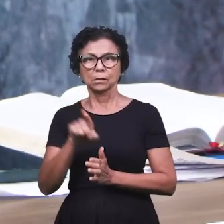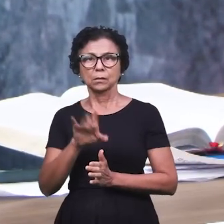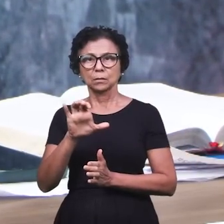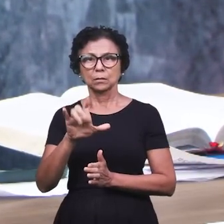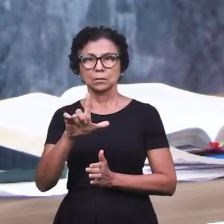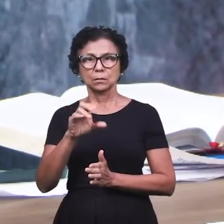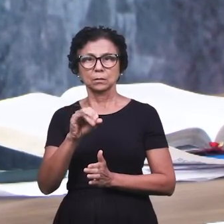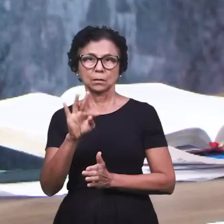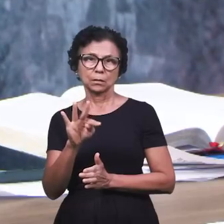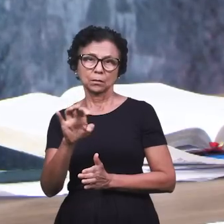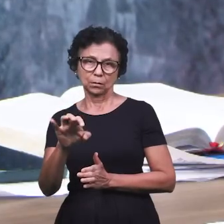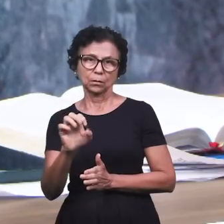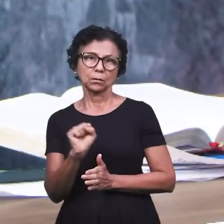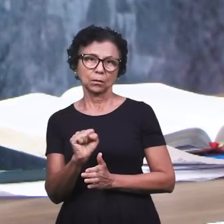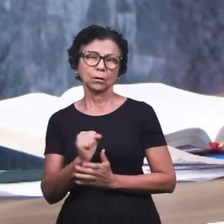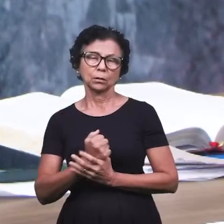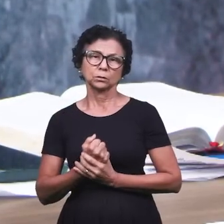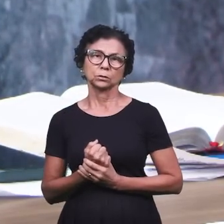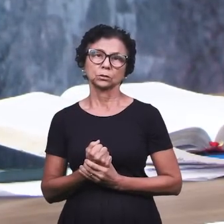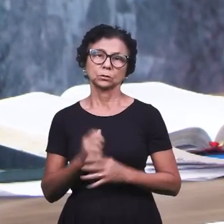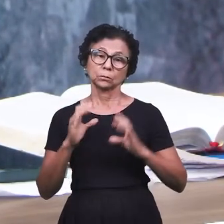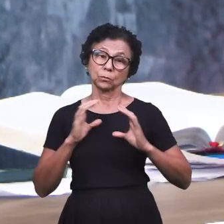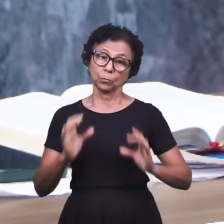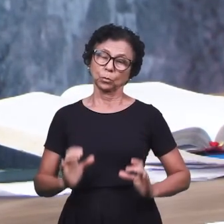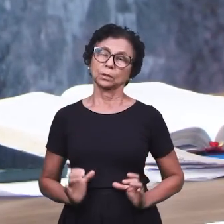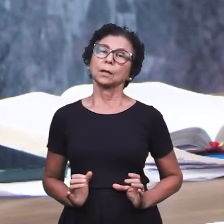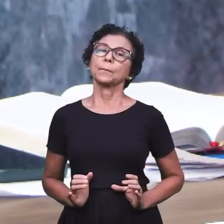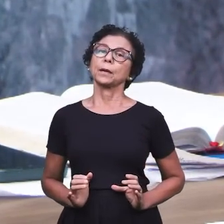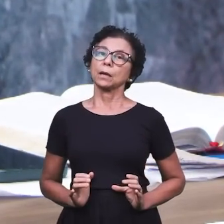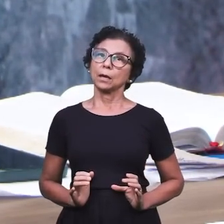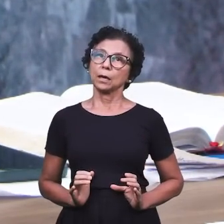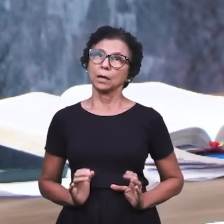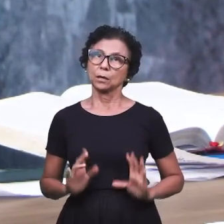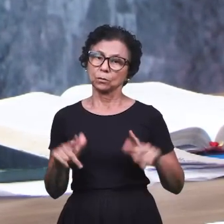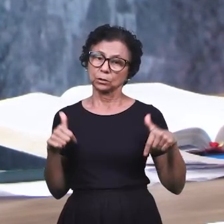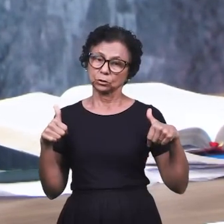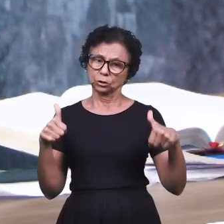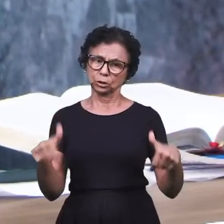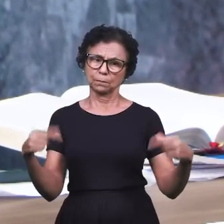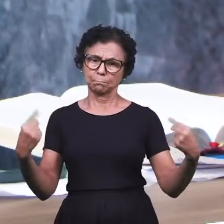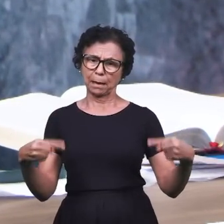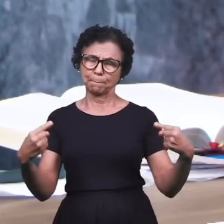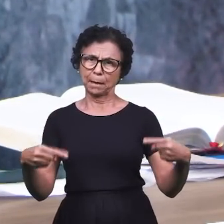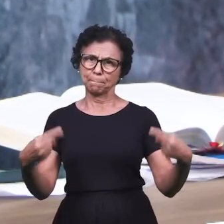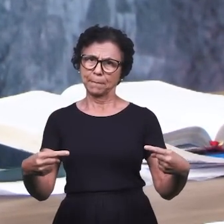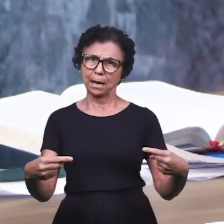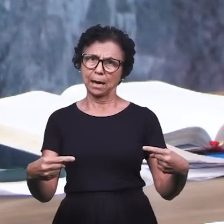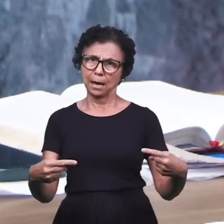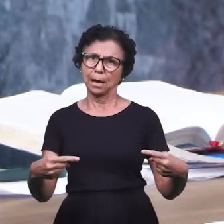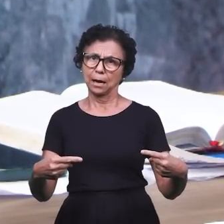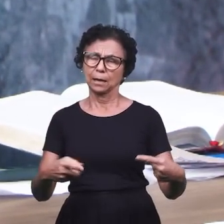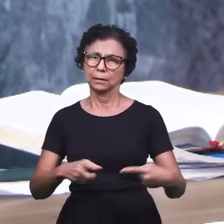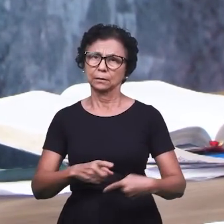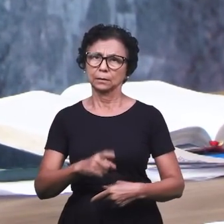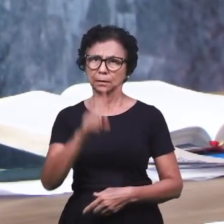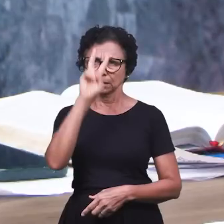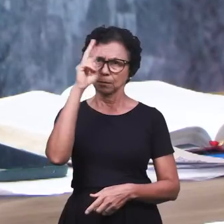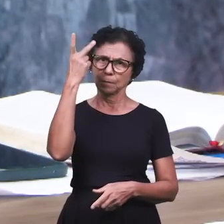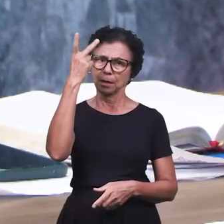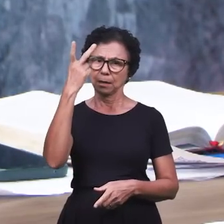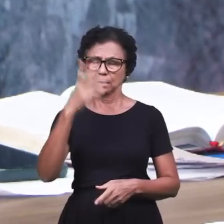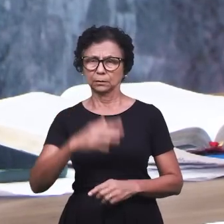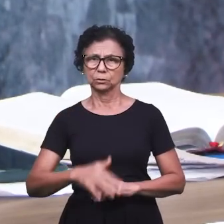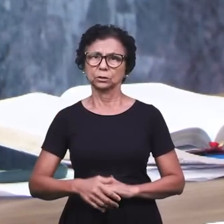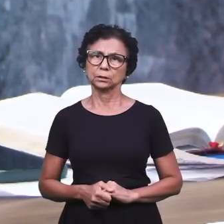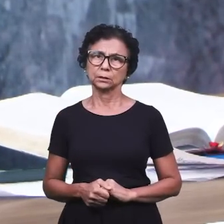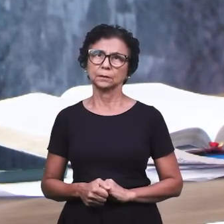pessoas, né, que tinham ali um comportamento bastante ativo, bastante contestador. Nós podemos até fazer algumas